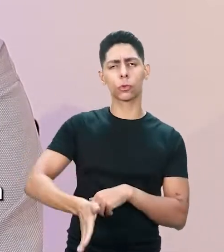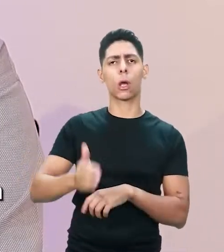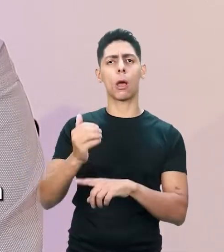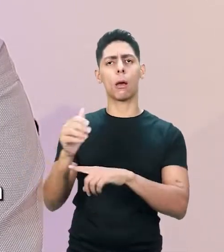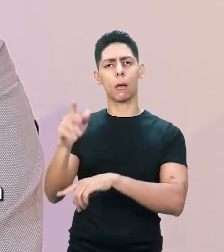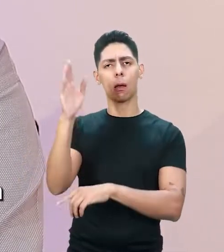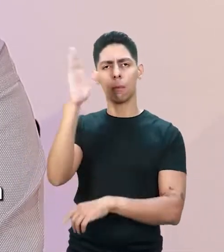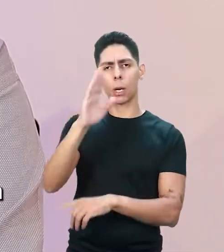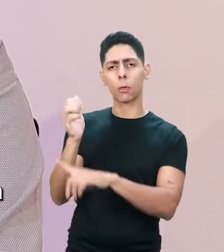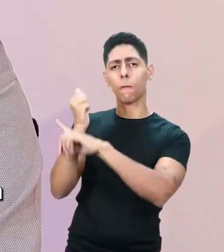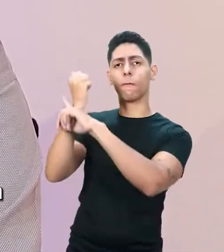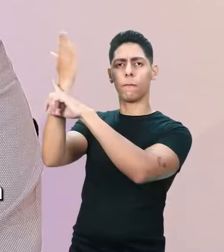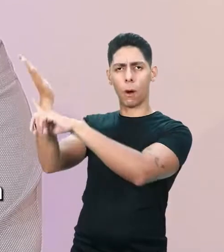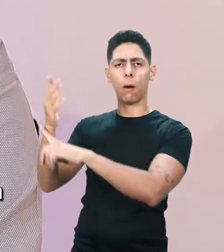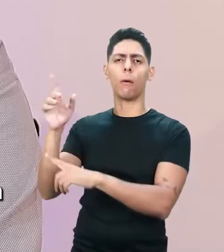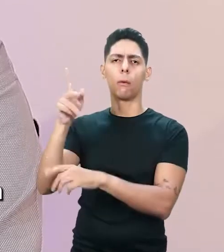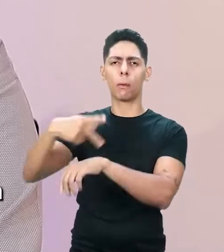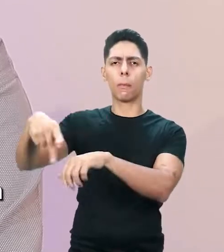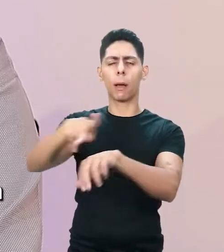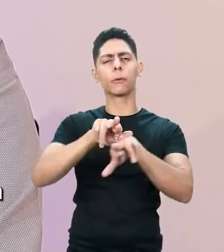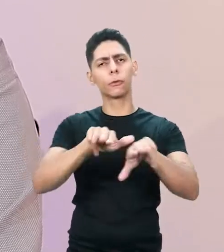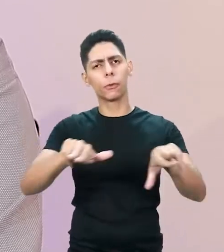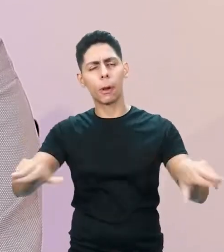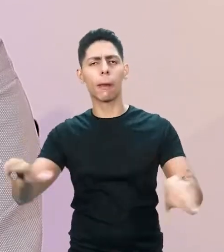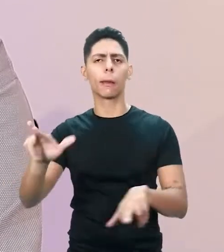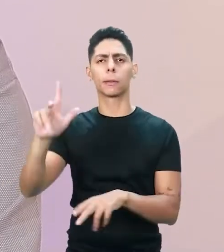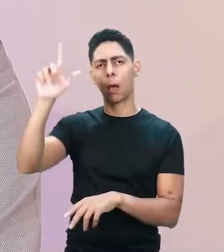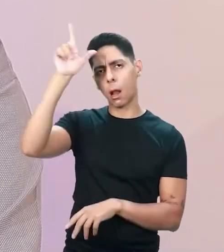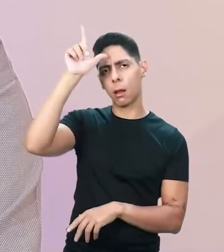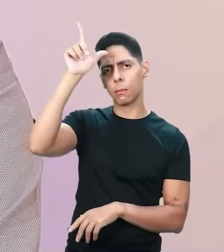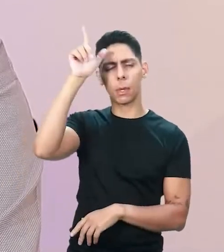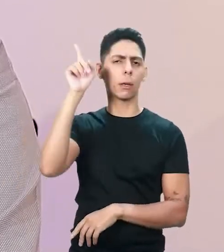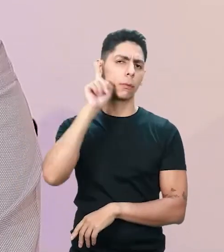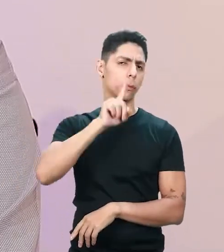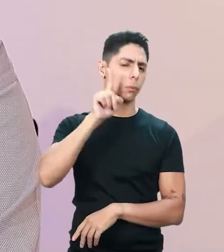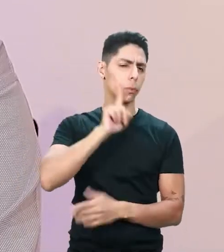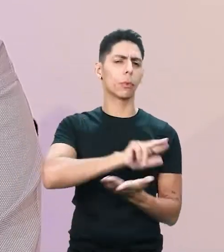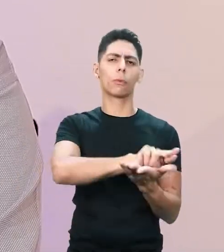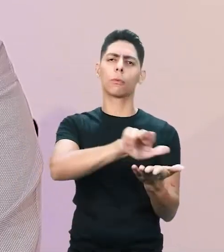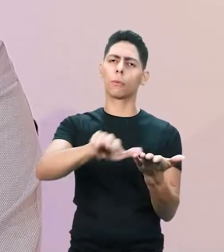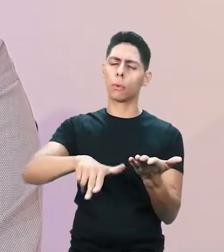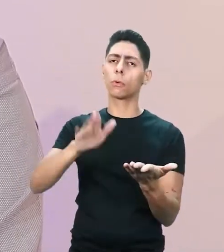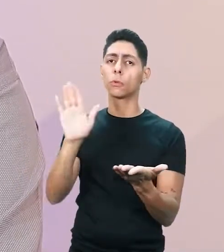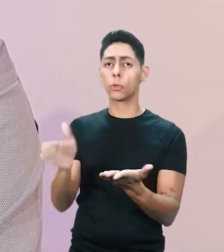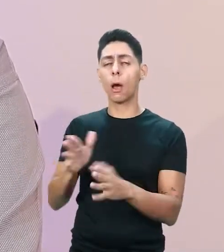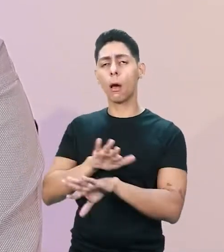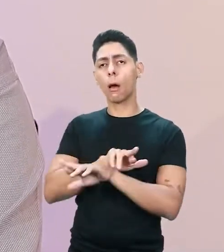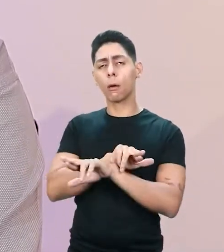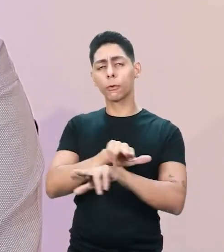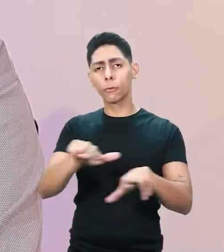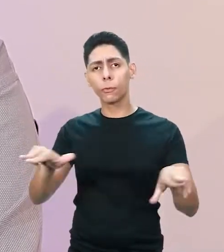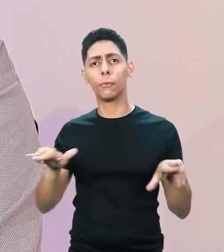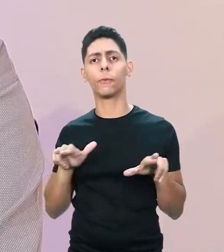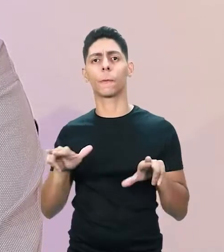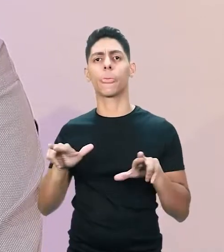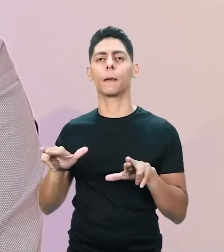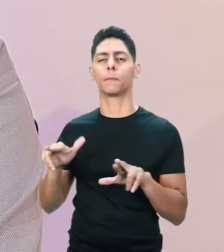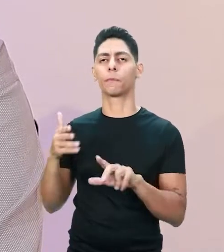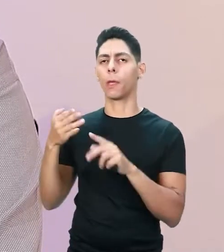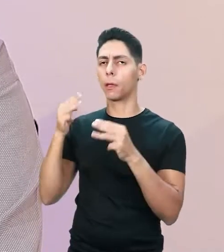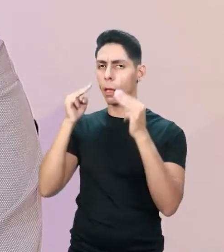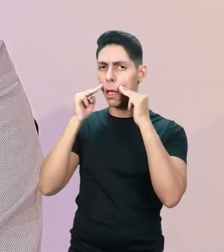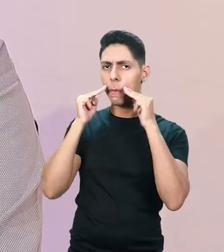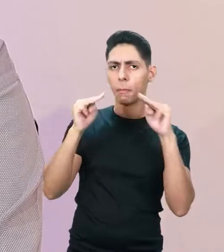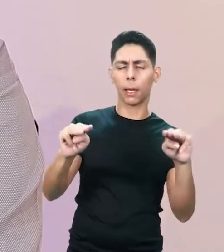também, Alemanha, Estados Unidos, enfim, passou por diversos veículos conhecidos como Rádio